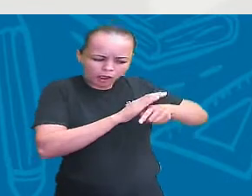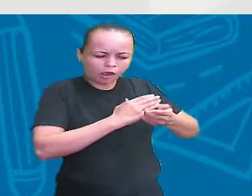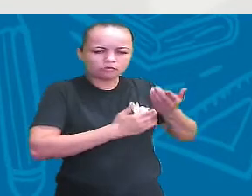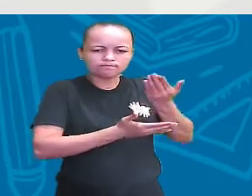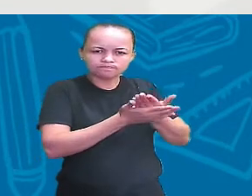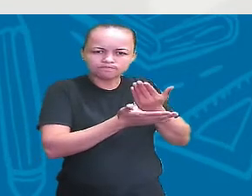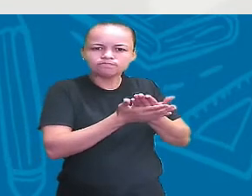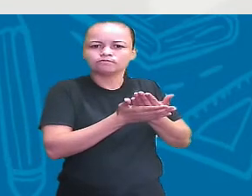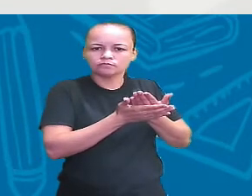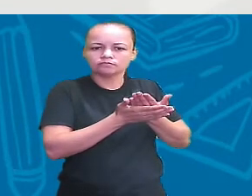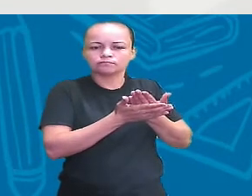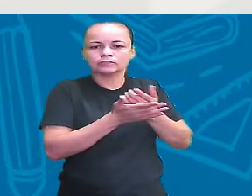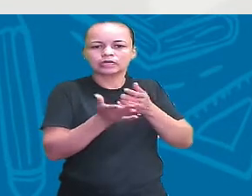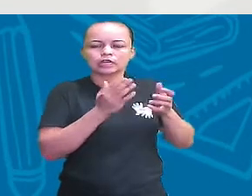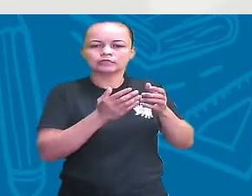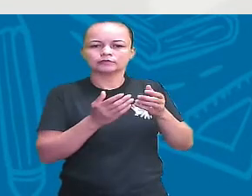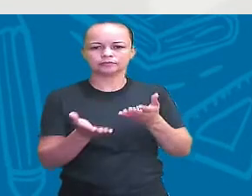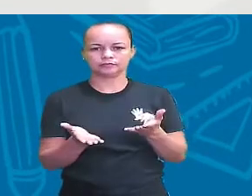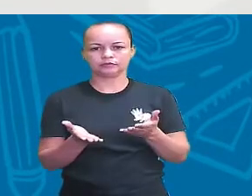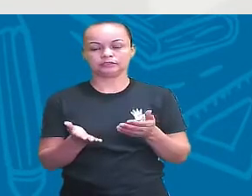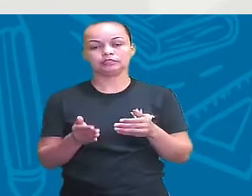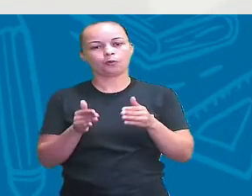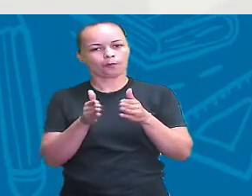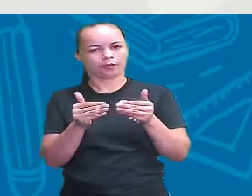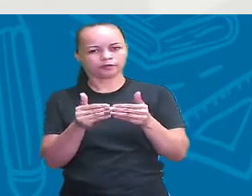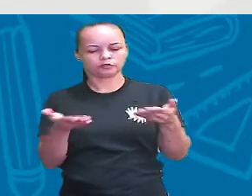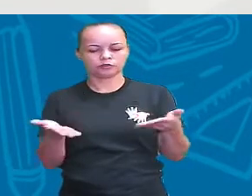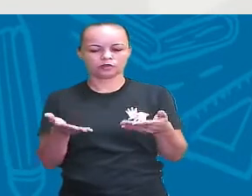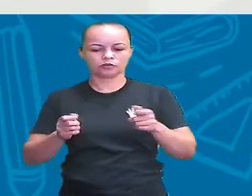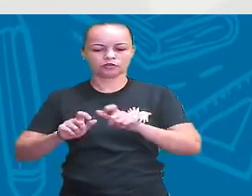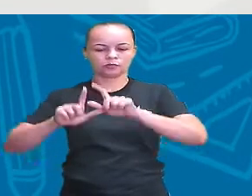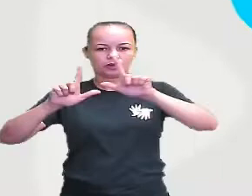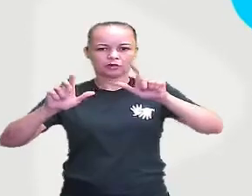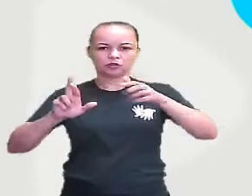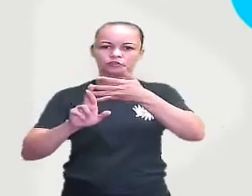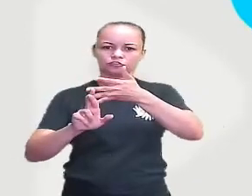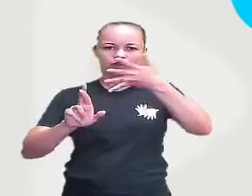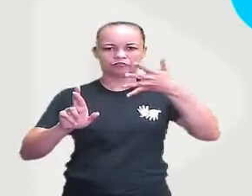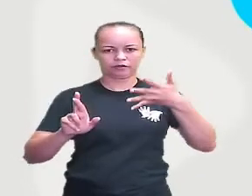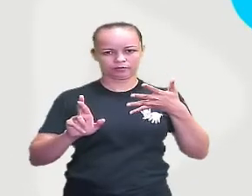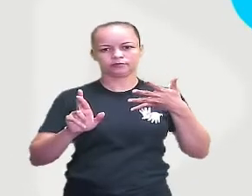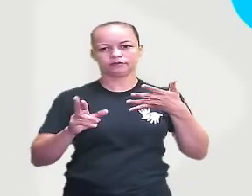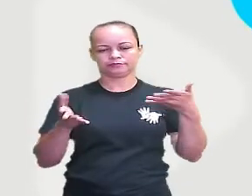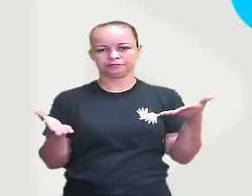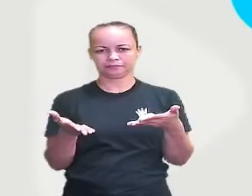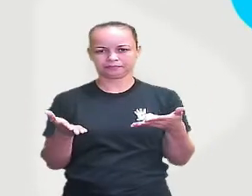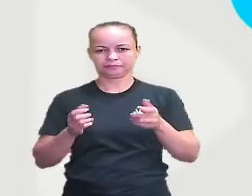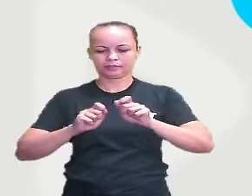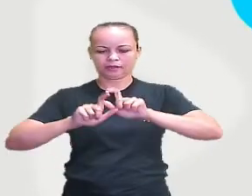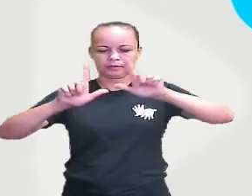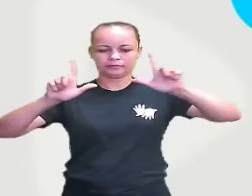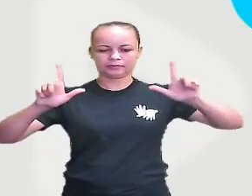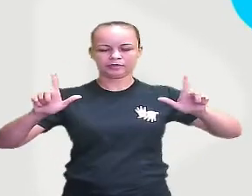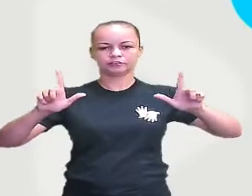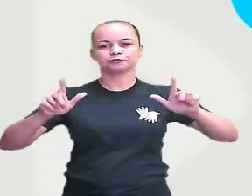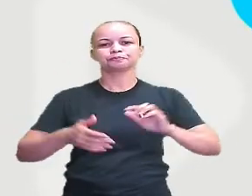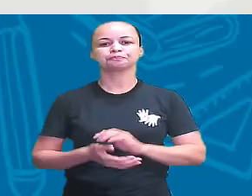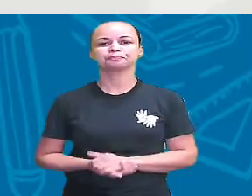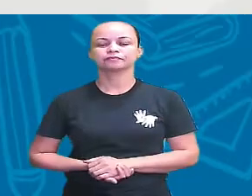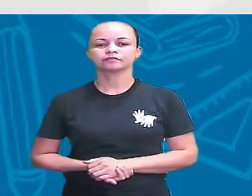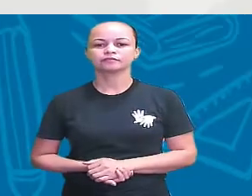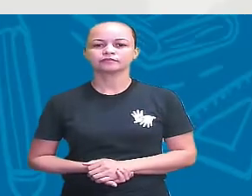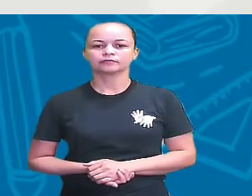de excelência. E aqui vou pedir para a produção ir para nossas referências, abre essa imagem aí. Por favor, produção, volta aqui